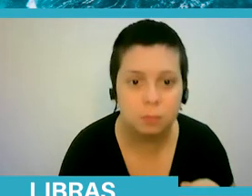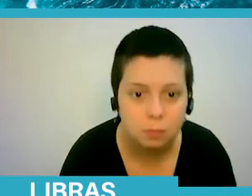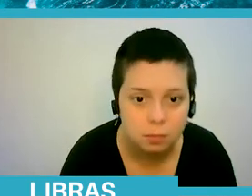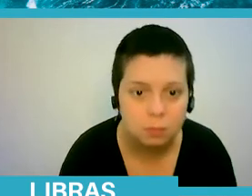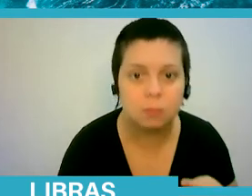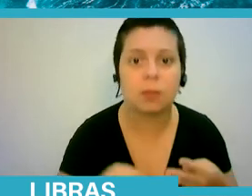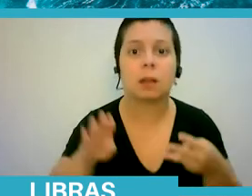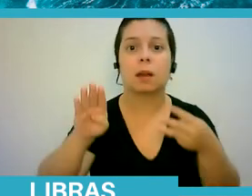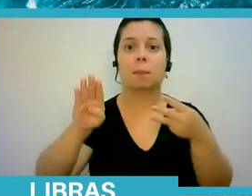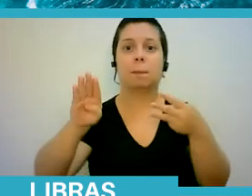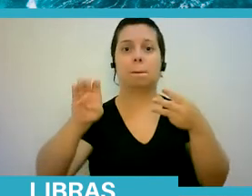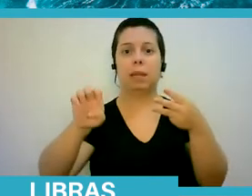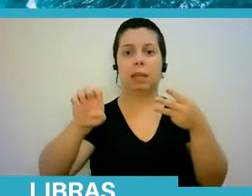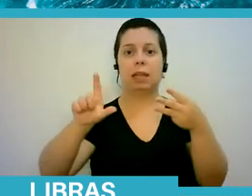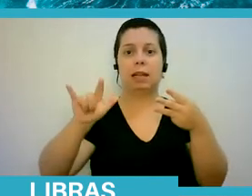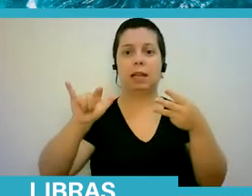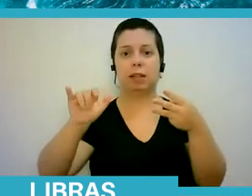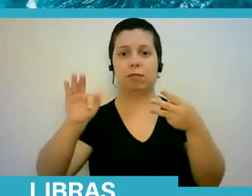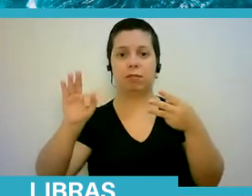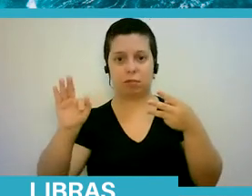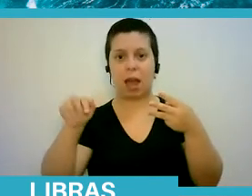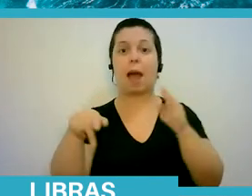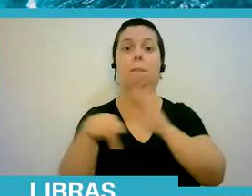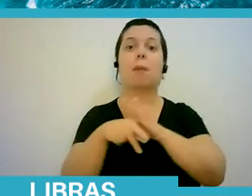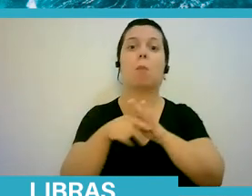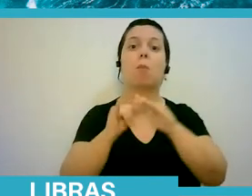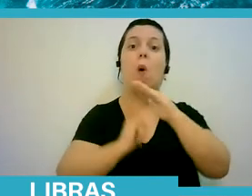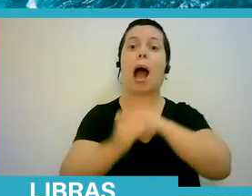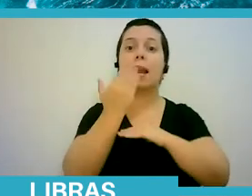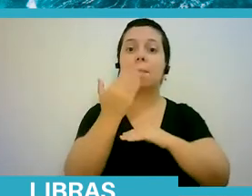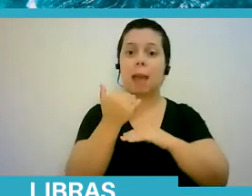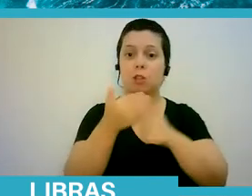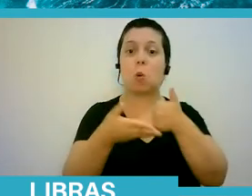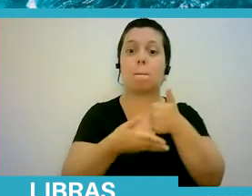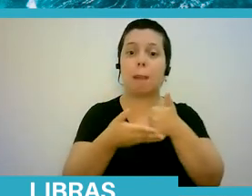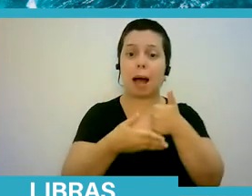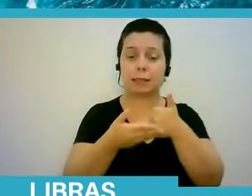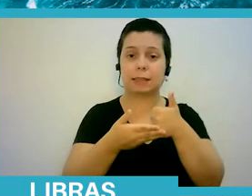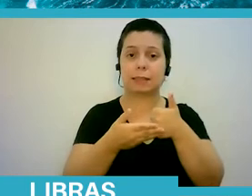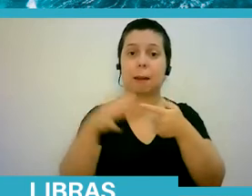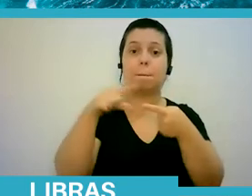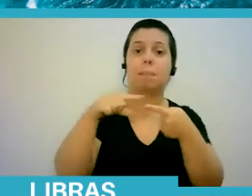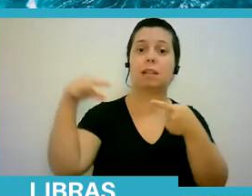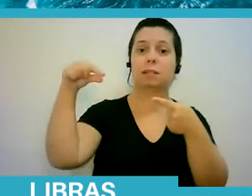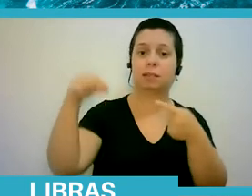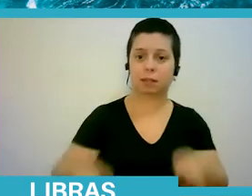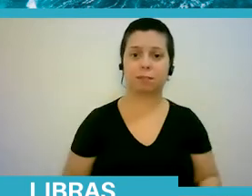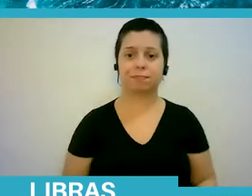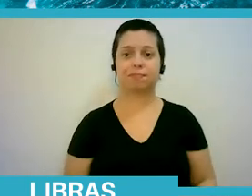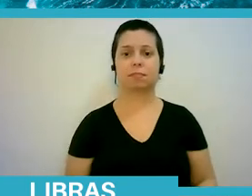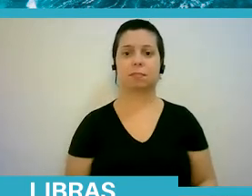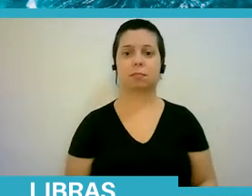à base de planta. Então, bem legal a gente começar a ver esse movimento e entender que o empreendedorismo, ele pode